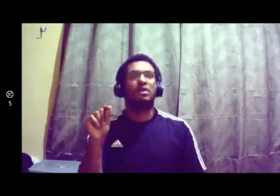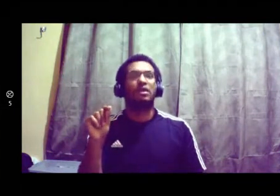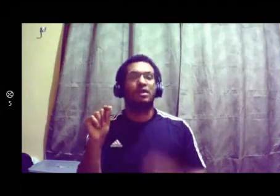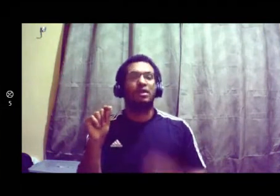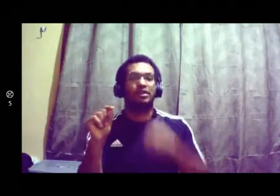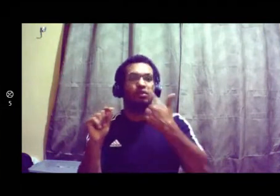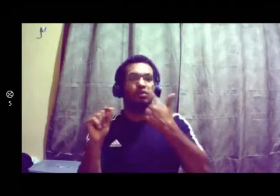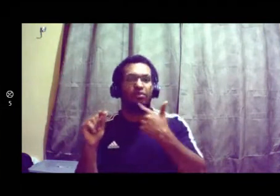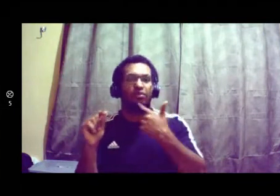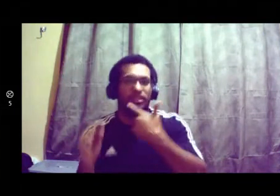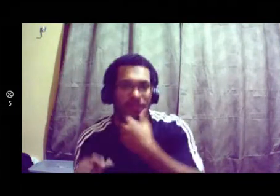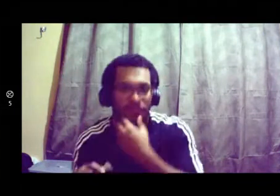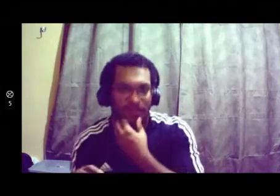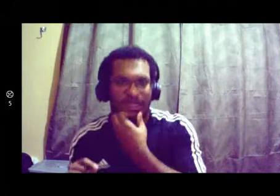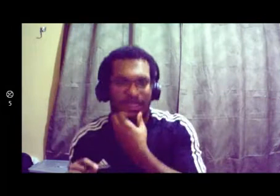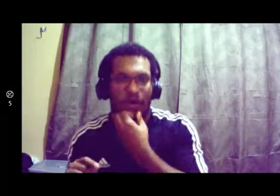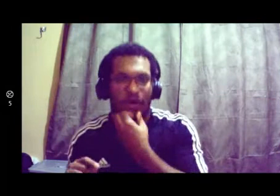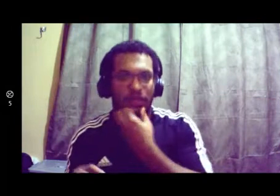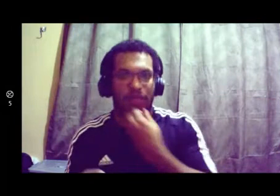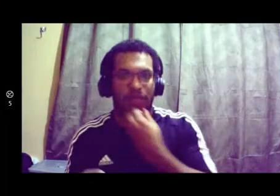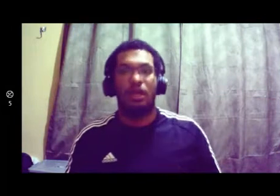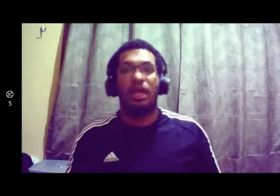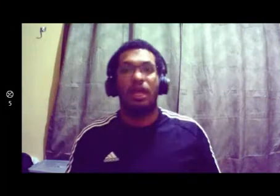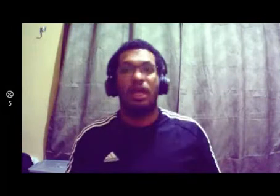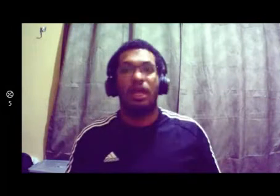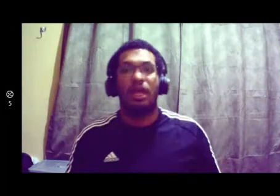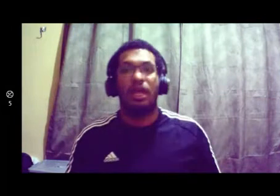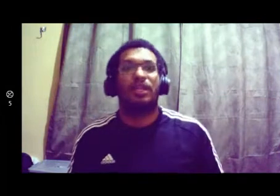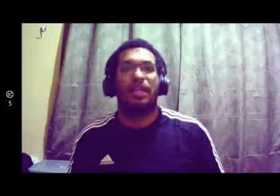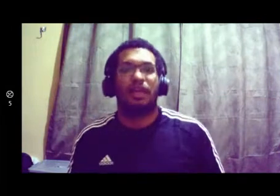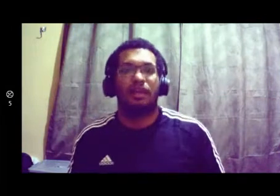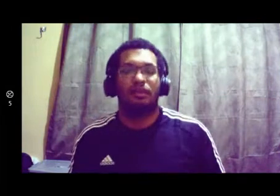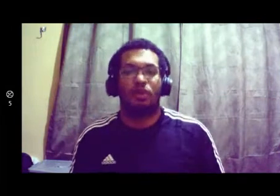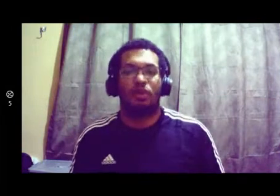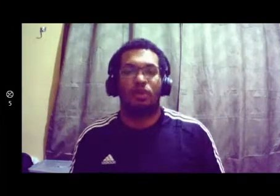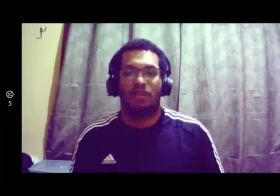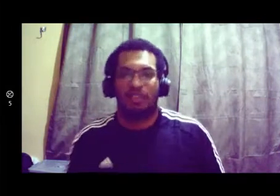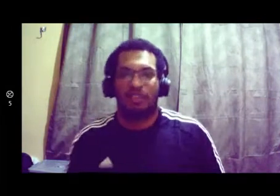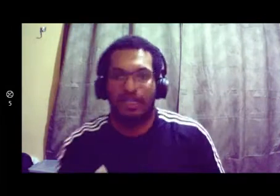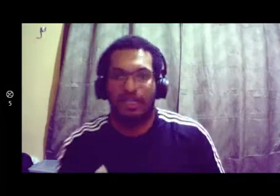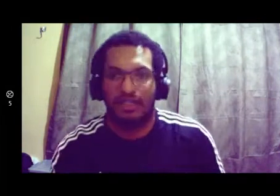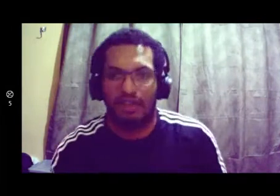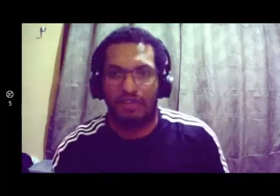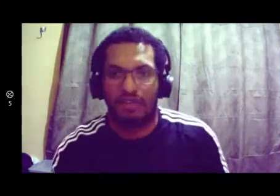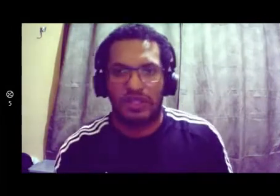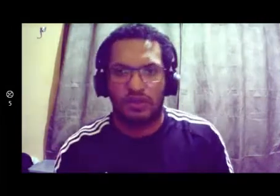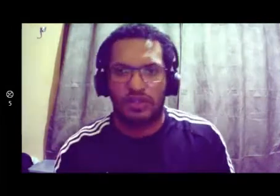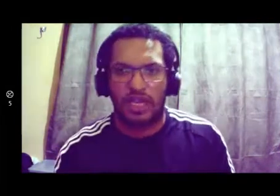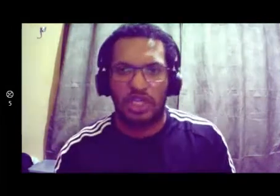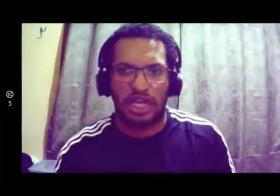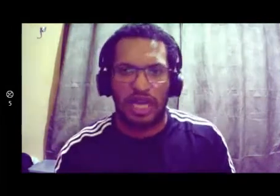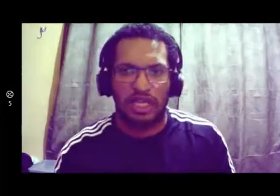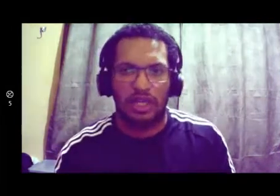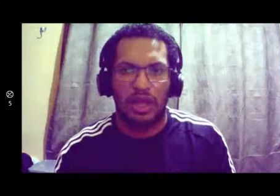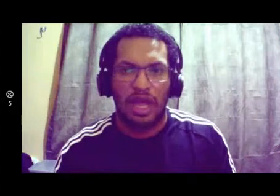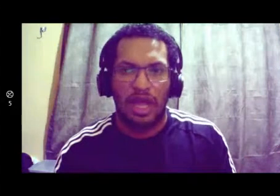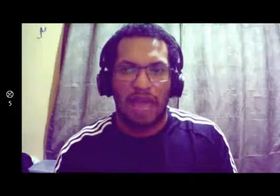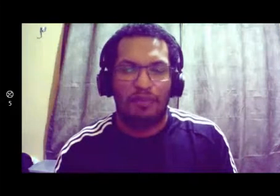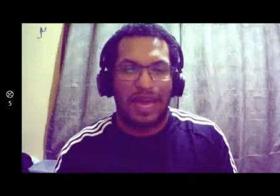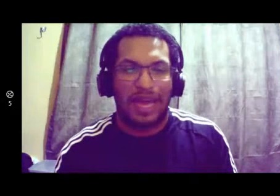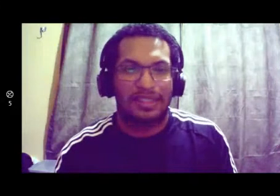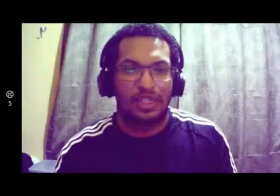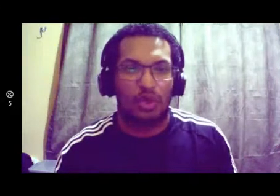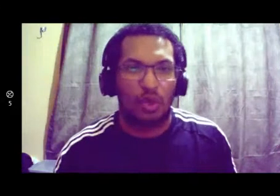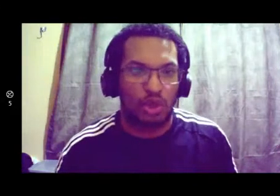Que? Você usa muito a expressão facial, tá bom? Por quê? Porque você faz assim, ó. Vê se vocês conseguem enxergar aqui, ó.